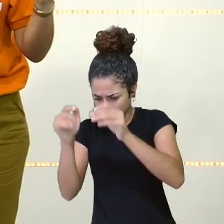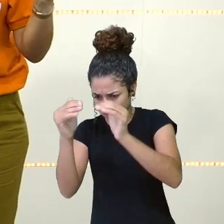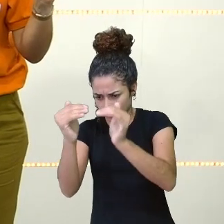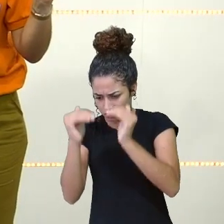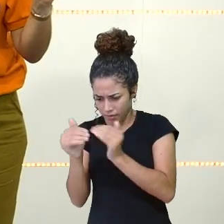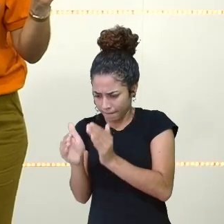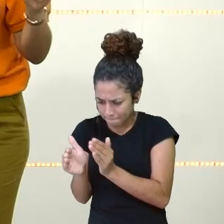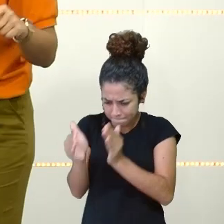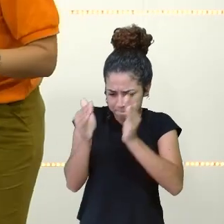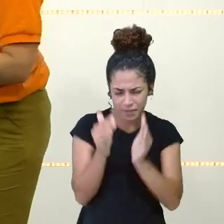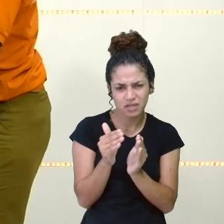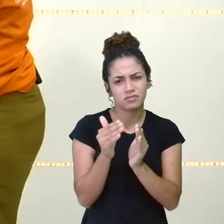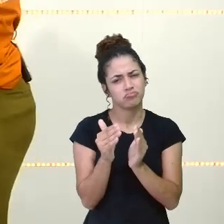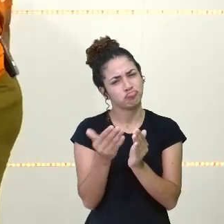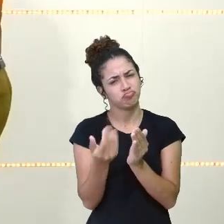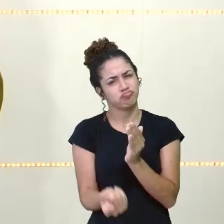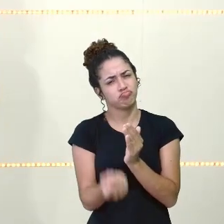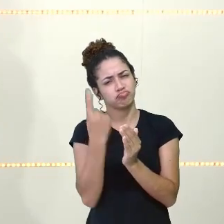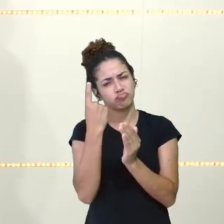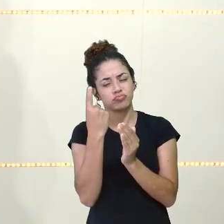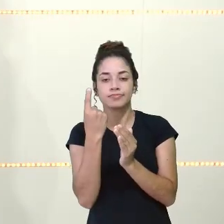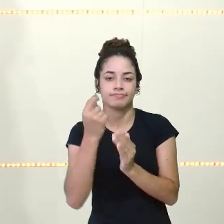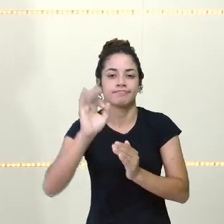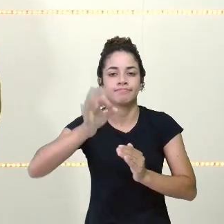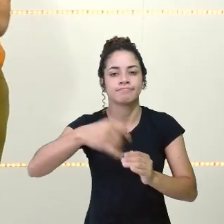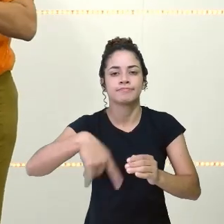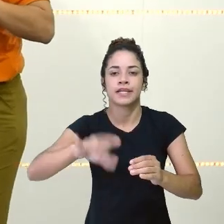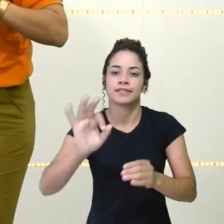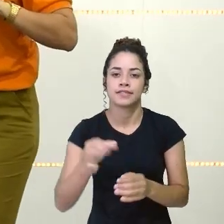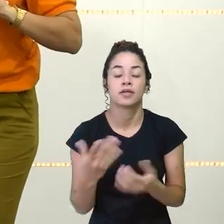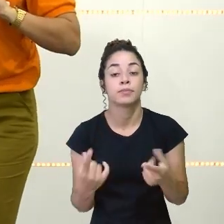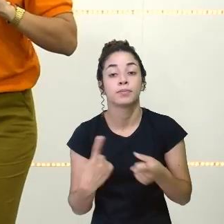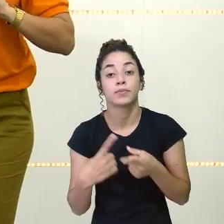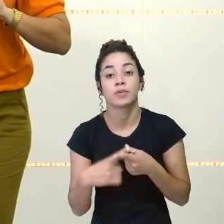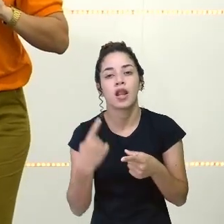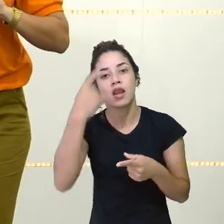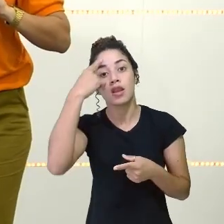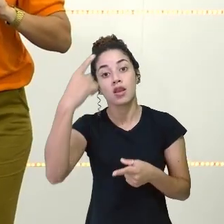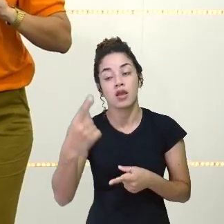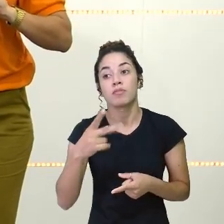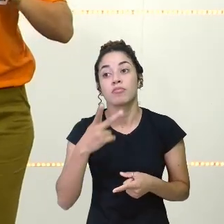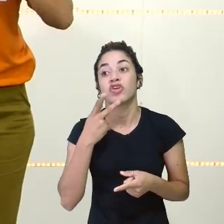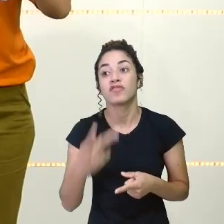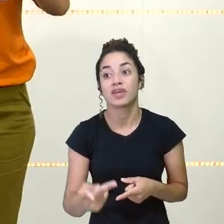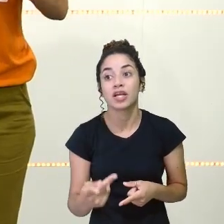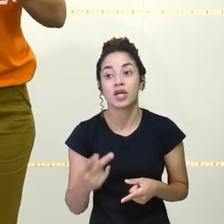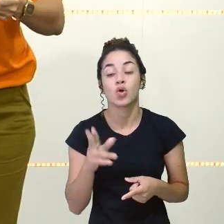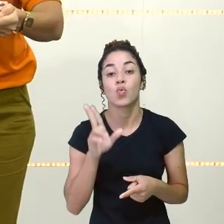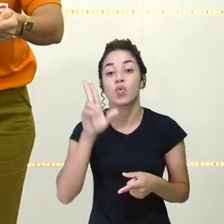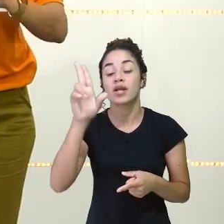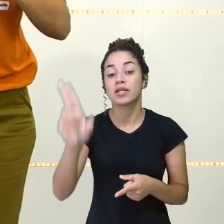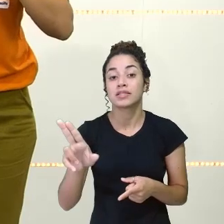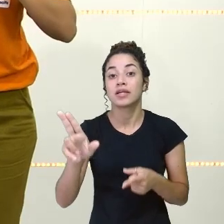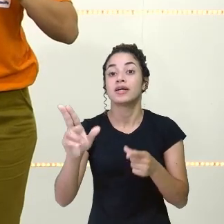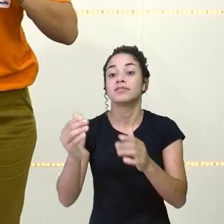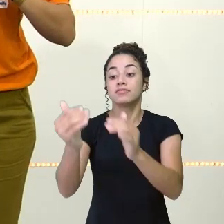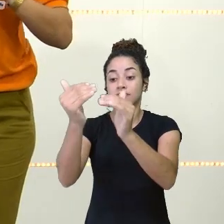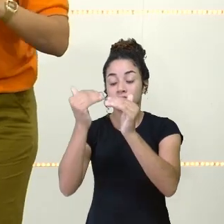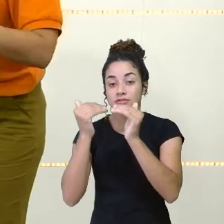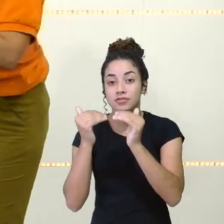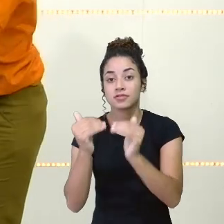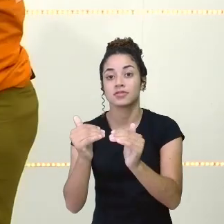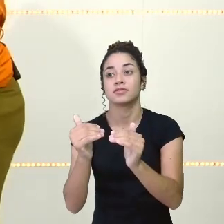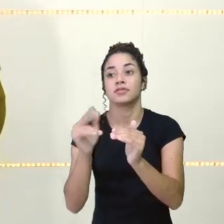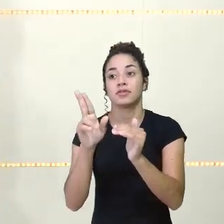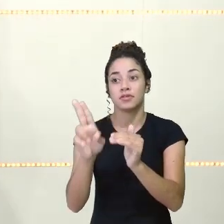professora? É sim. Lembra quando eu digo que unidade precisa estar embaixo de unidade, dezena precisa ficar embaixo